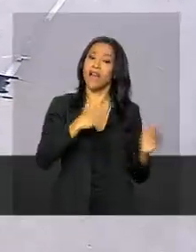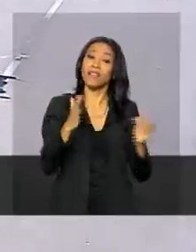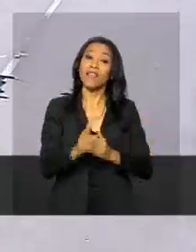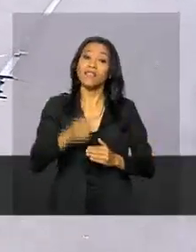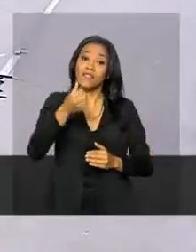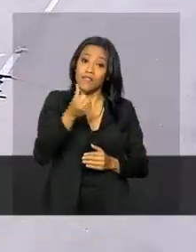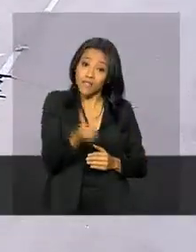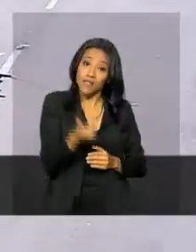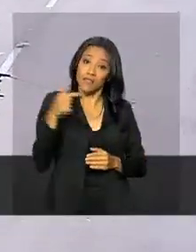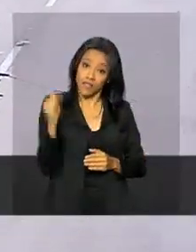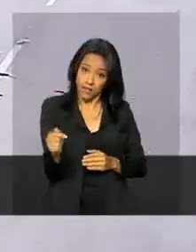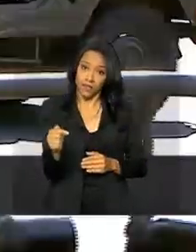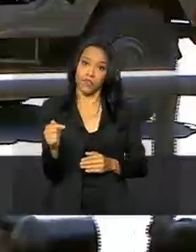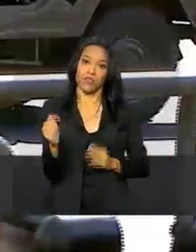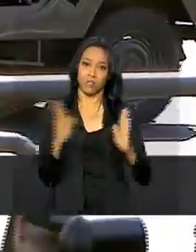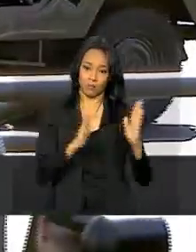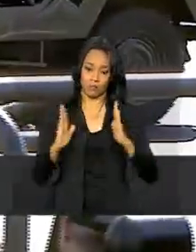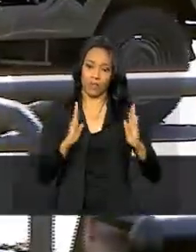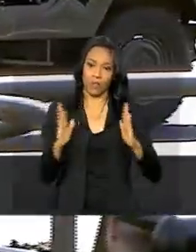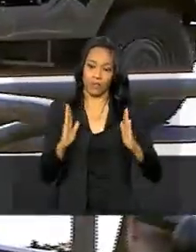1967.